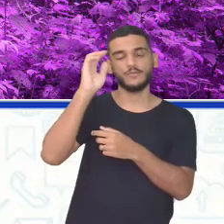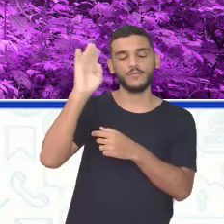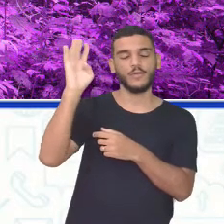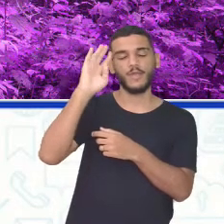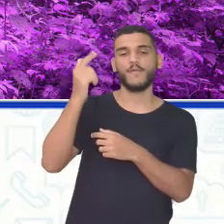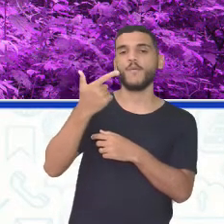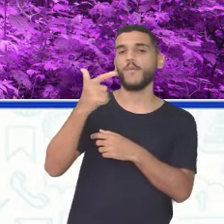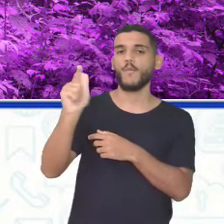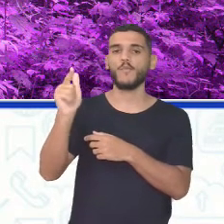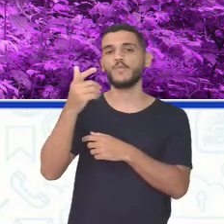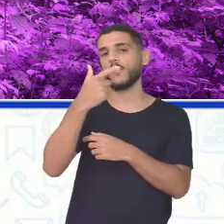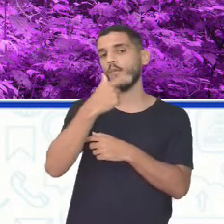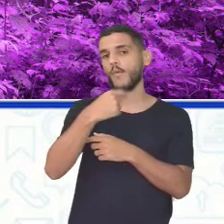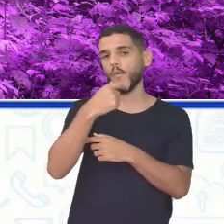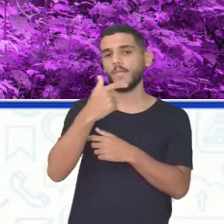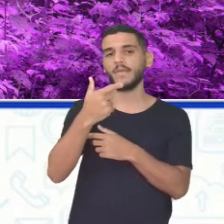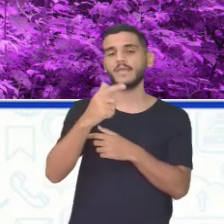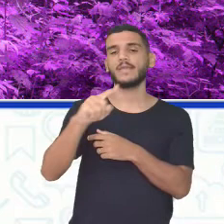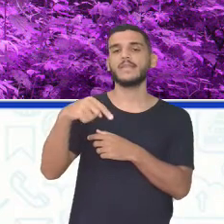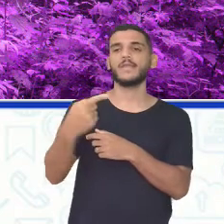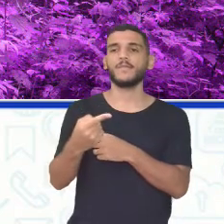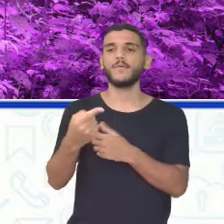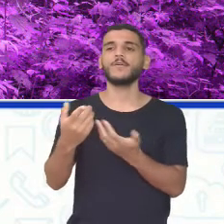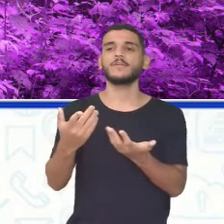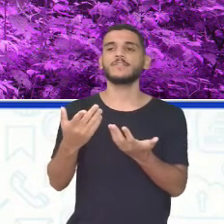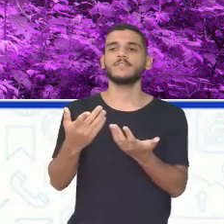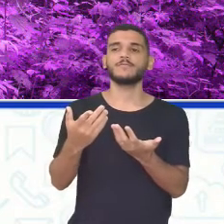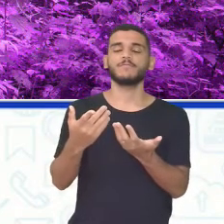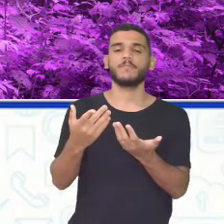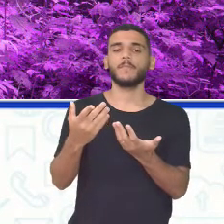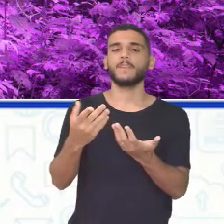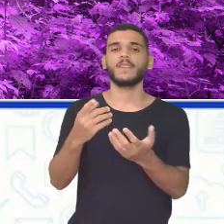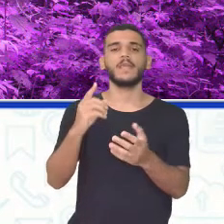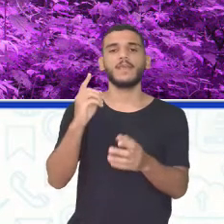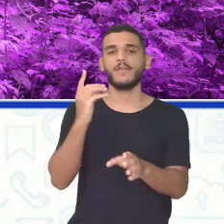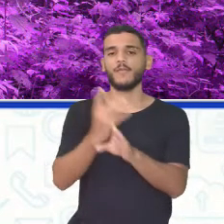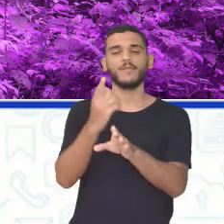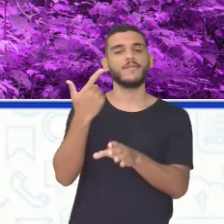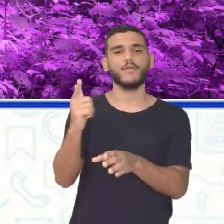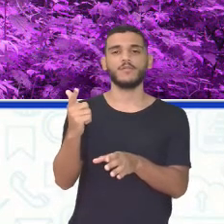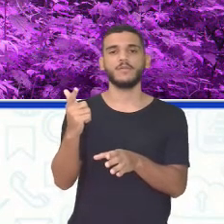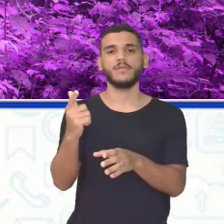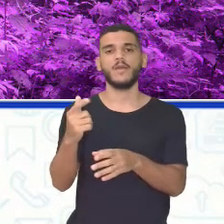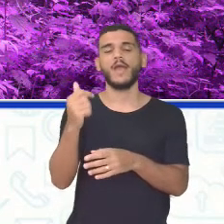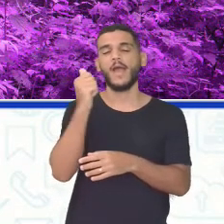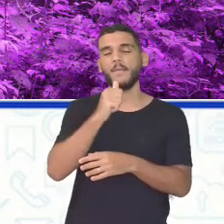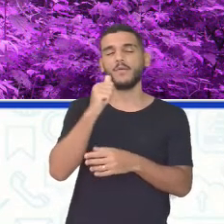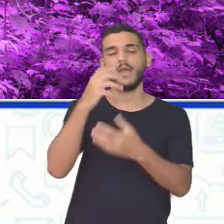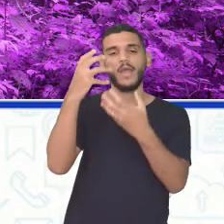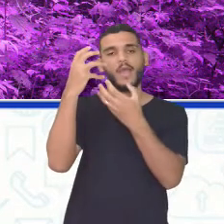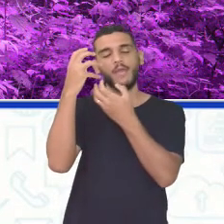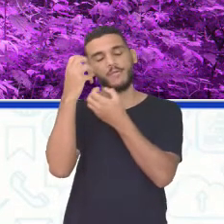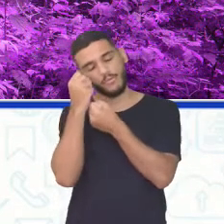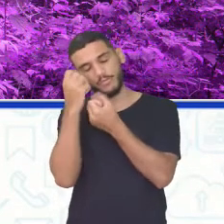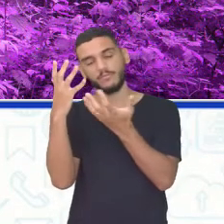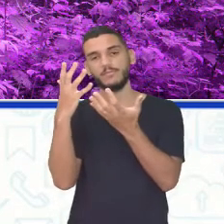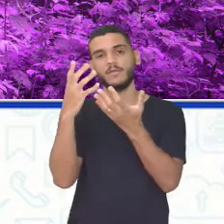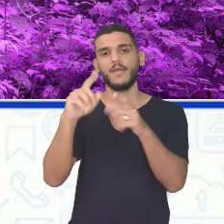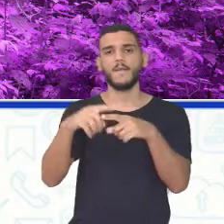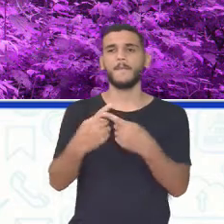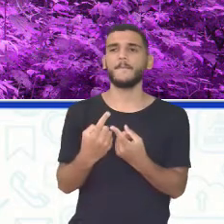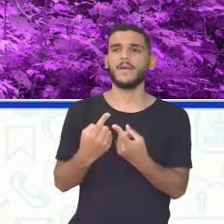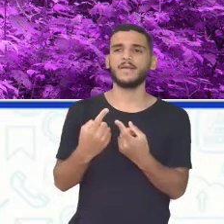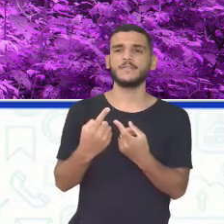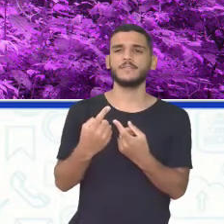uma bebida mágica pra jovem que adormeceu na hora, sem nem dizer boa noite. Misericórdia. Eita. Esse trecho me lembra muito a história